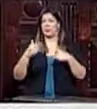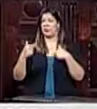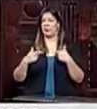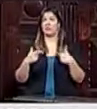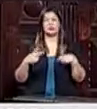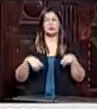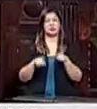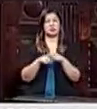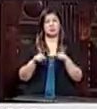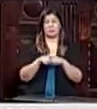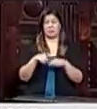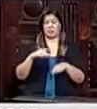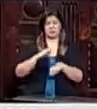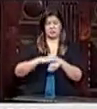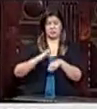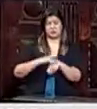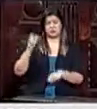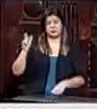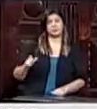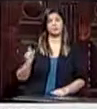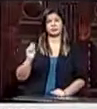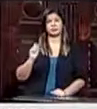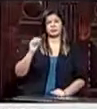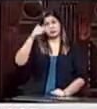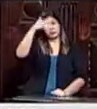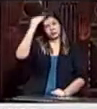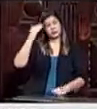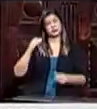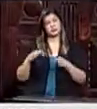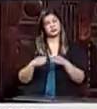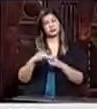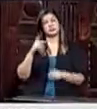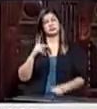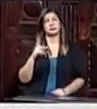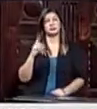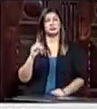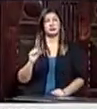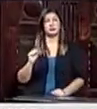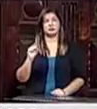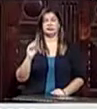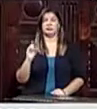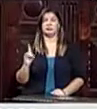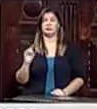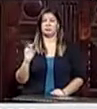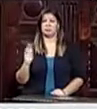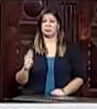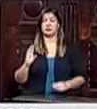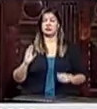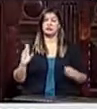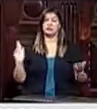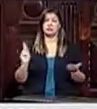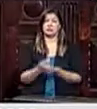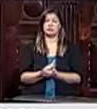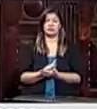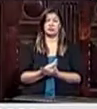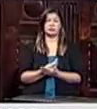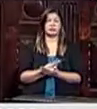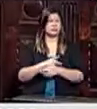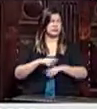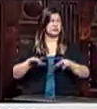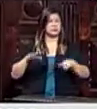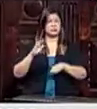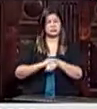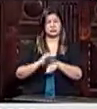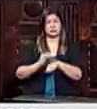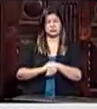causa do Temer, do PSDB e do seu projeto, que interrompeu uma série de